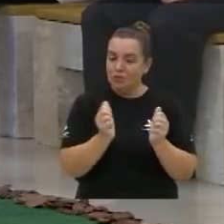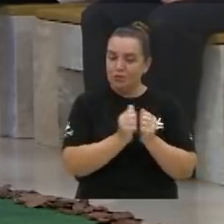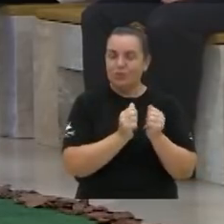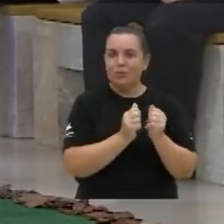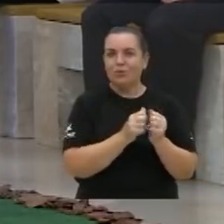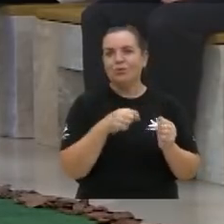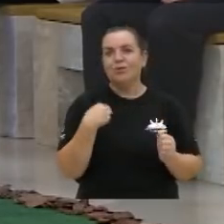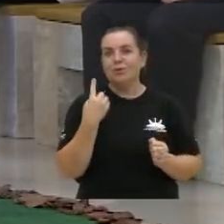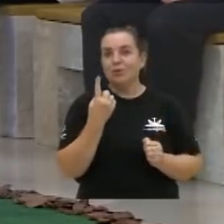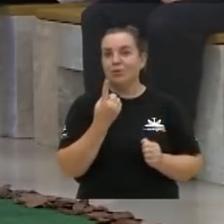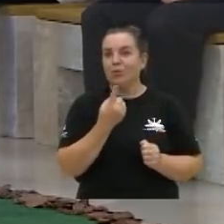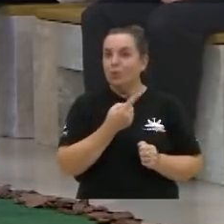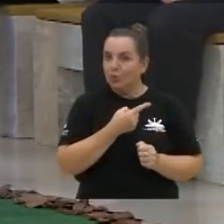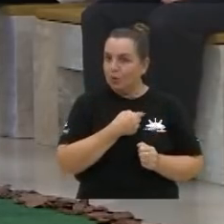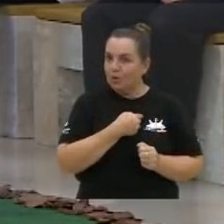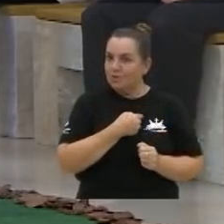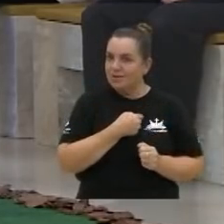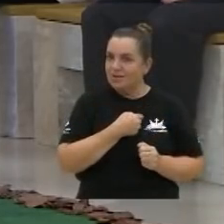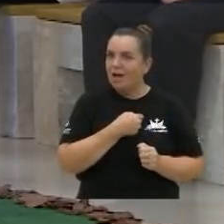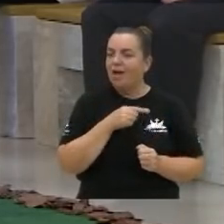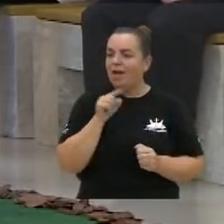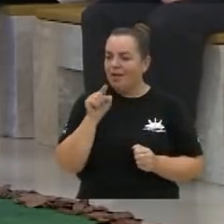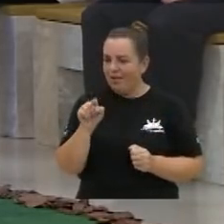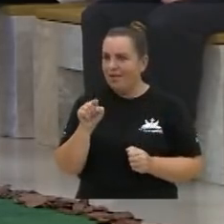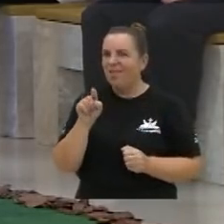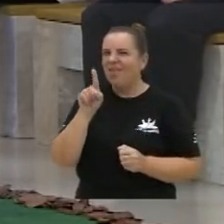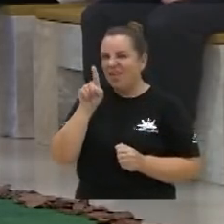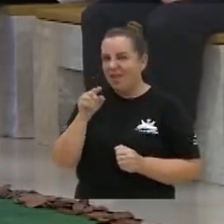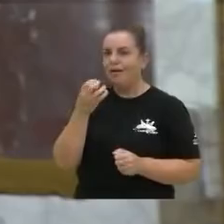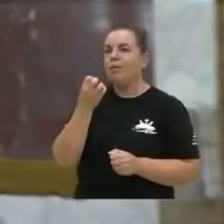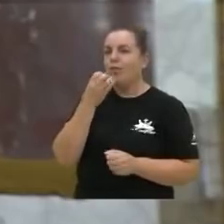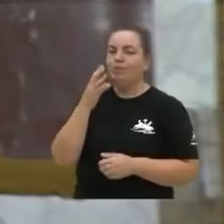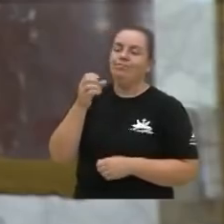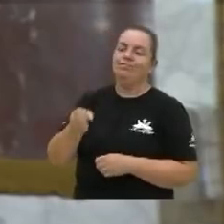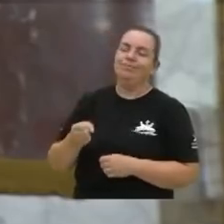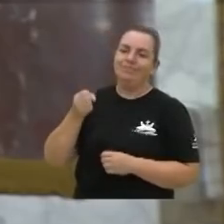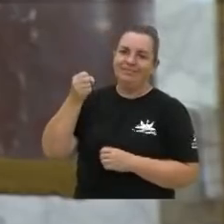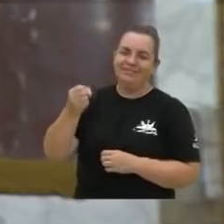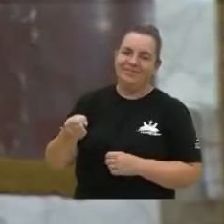encontrarmos Jesus, o bom pastor.